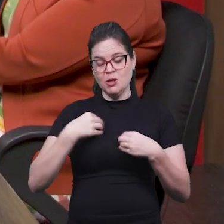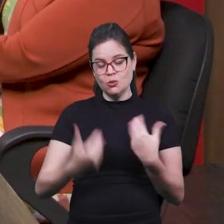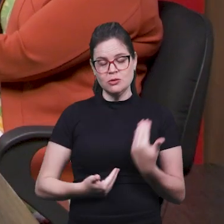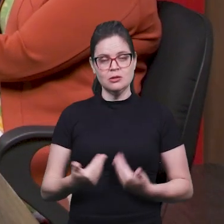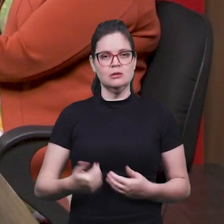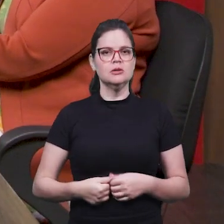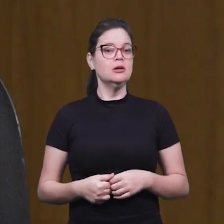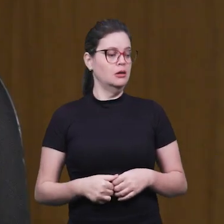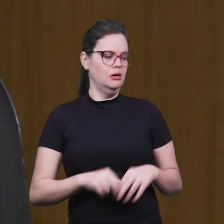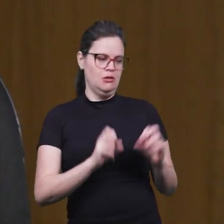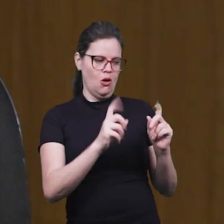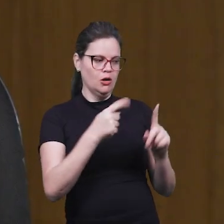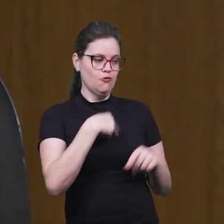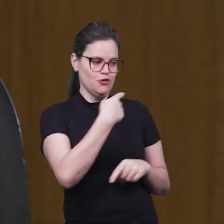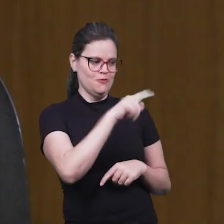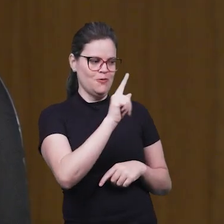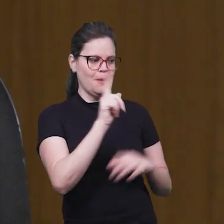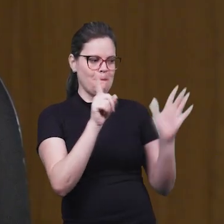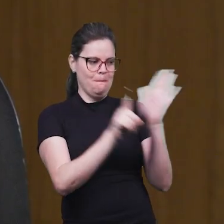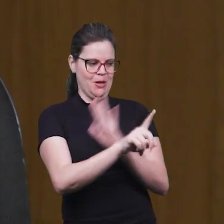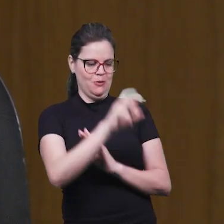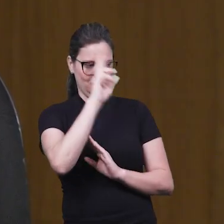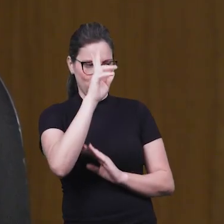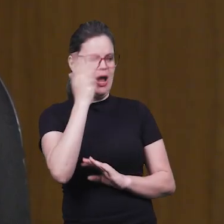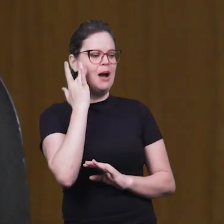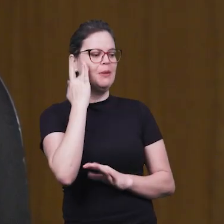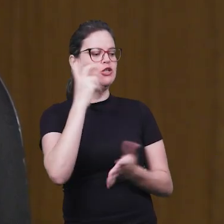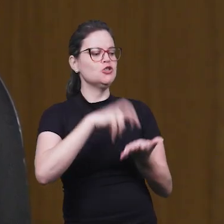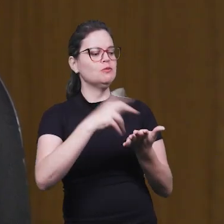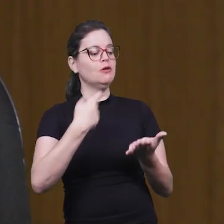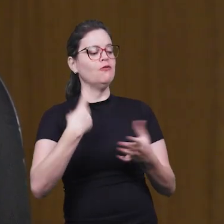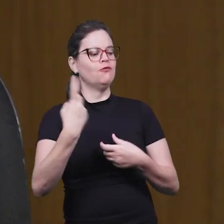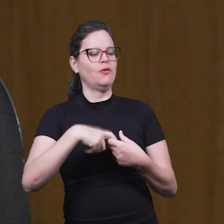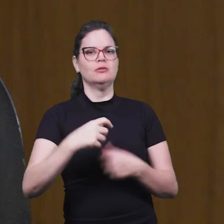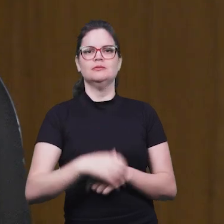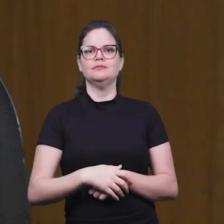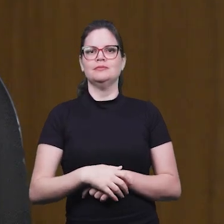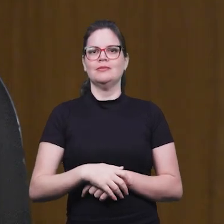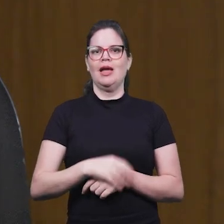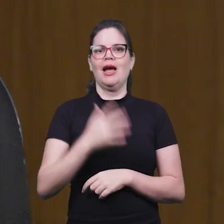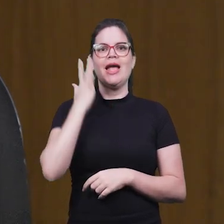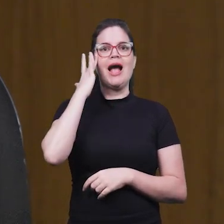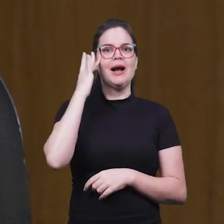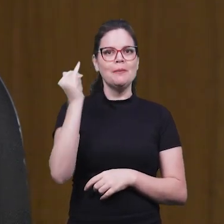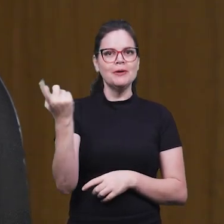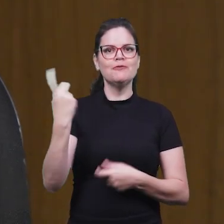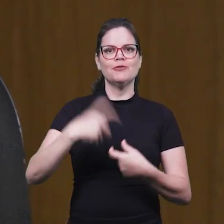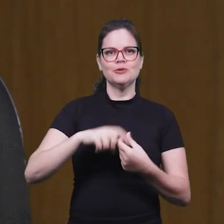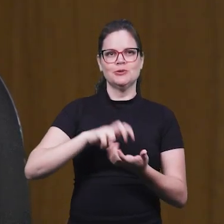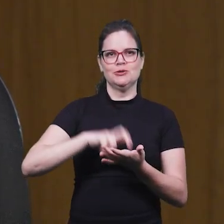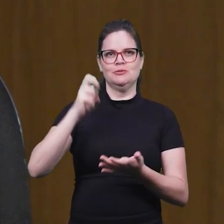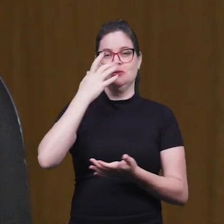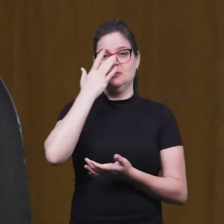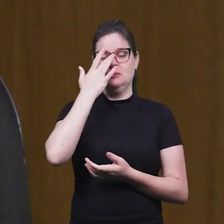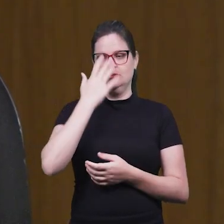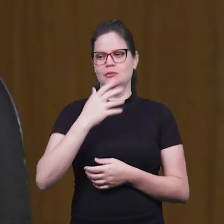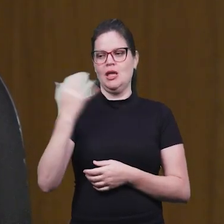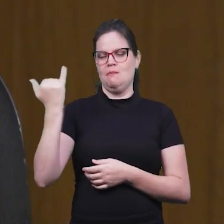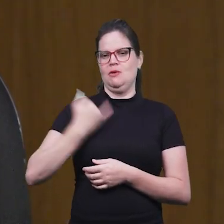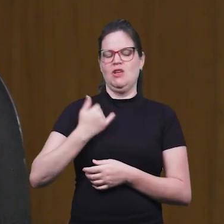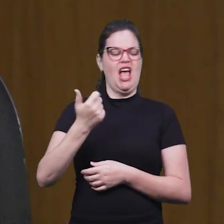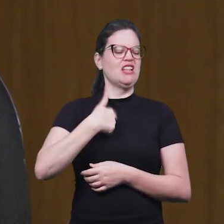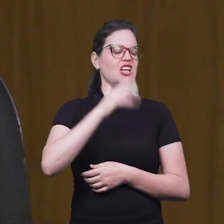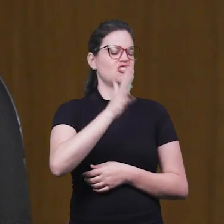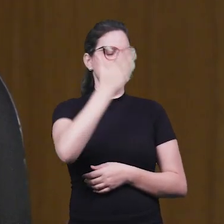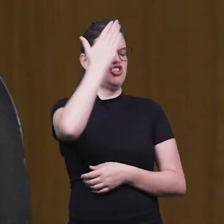nisso. Aí eu disse, tá bom, vambora, você consulta, amanhã cedo eu tô aqui. Aí no outro dia cedo ele apareceu. Falou